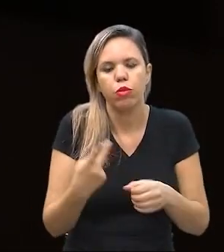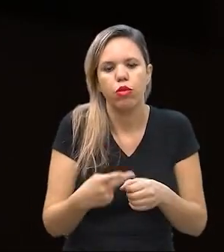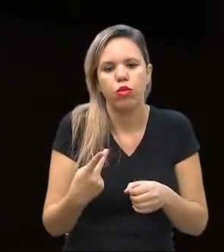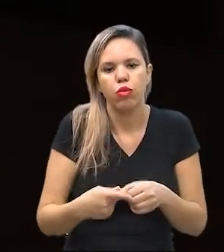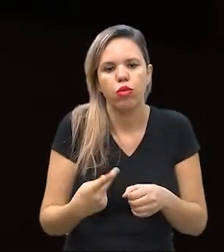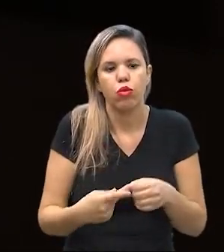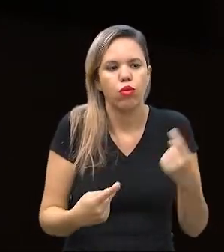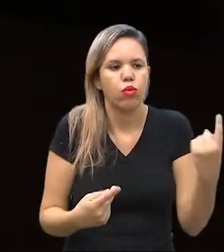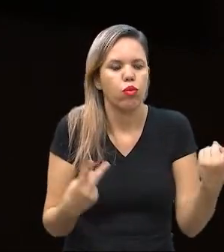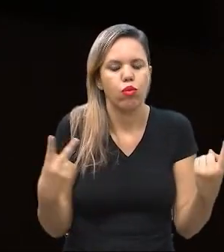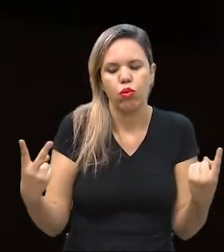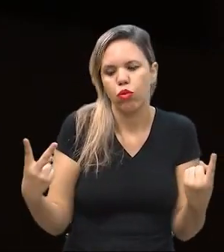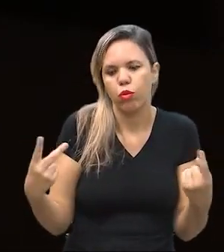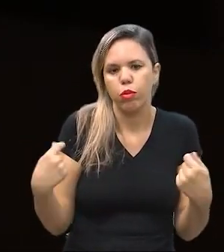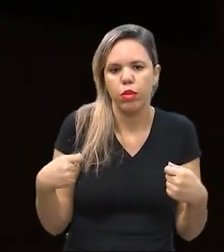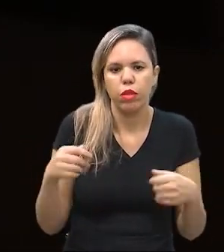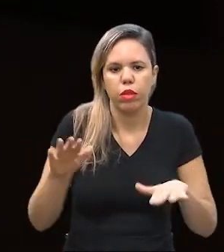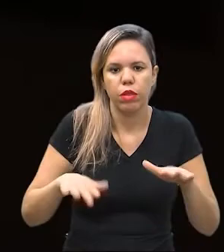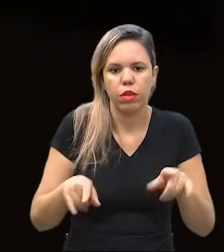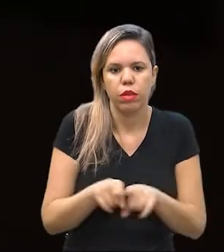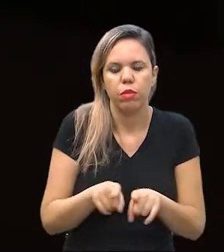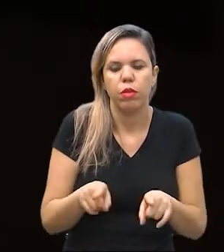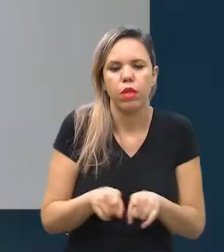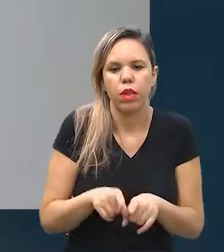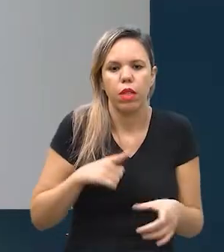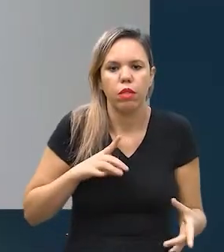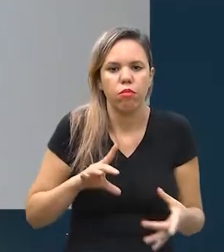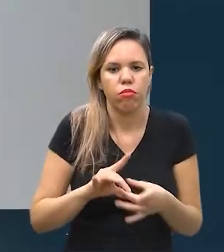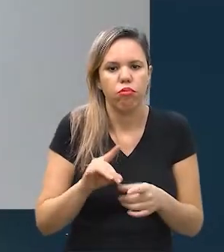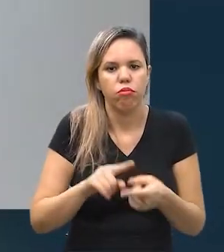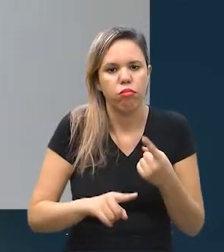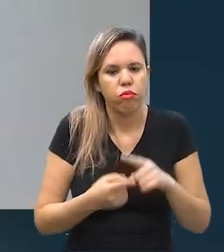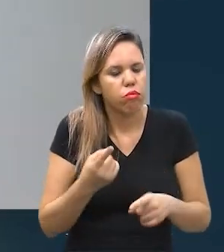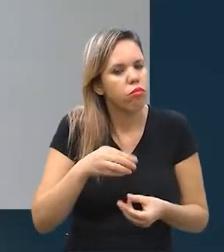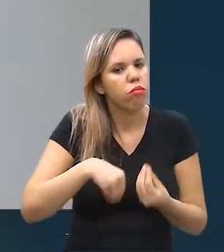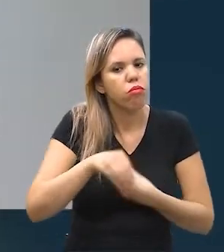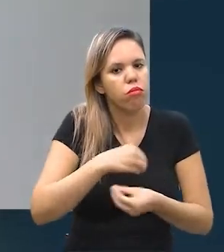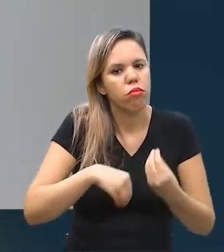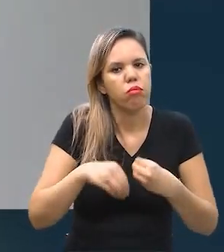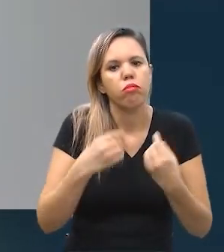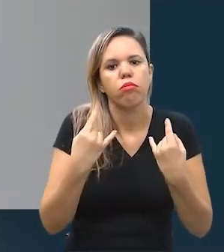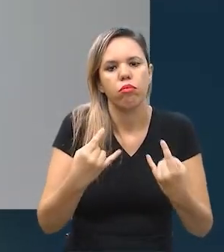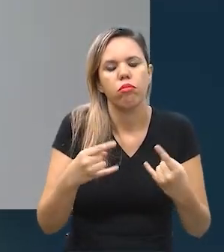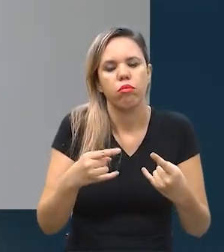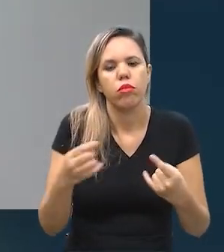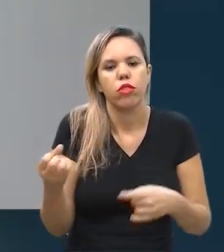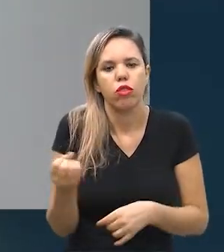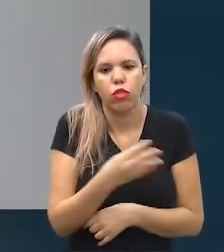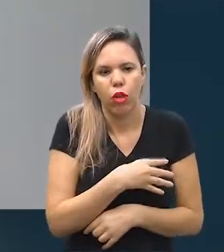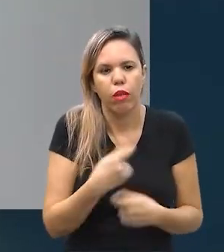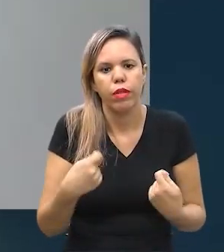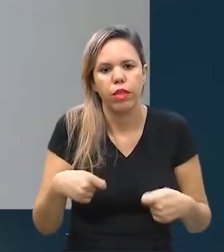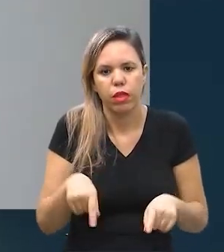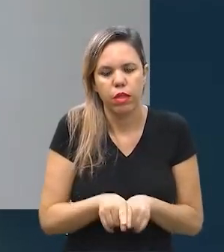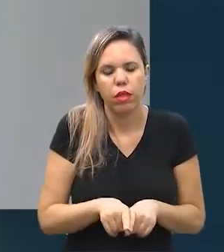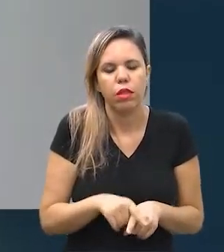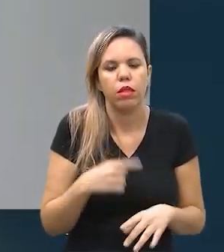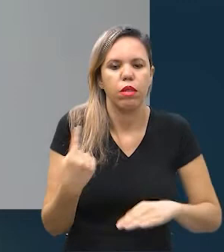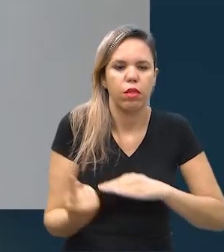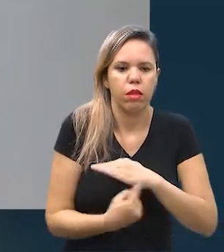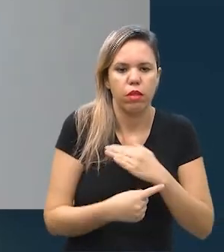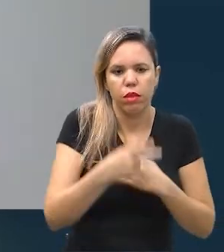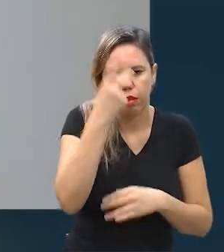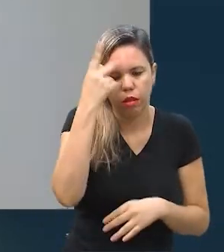dois produtos, e aí às vezes ele precisa também buscar parcerias para ter um mix mais atrativo para essas novas necessidades do